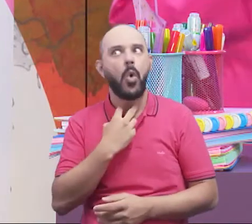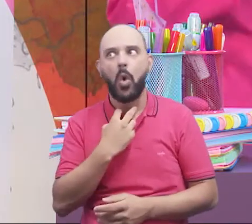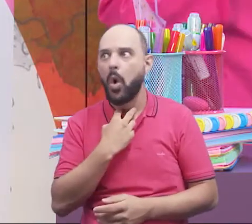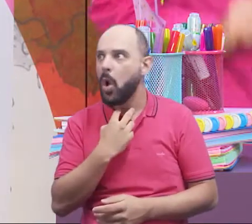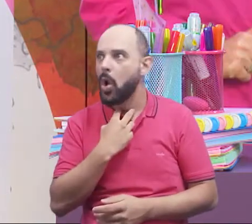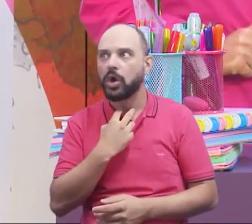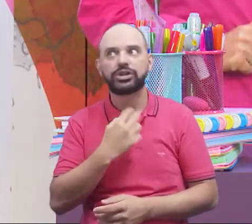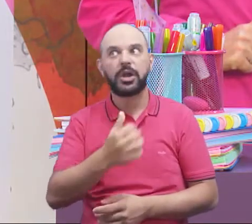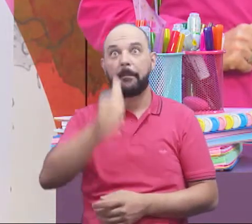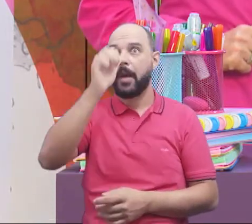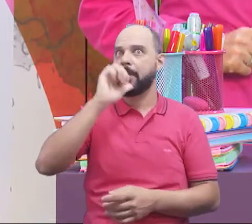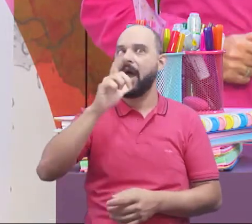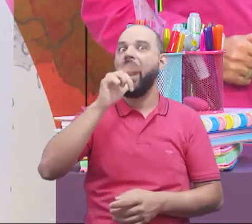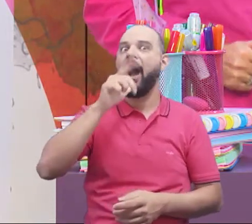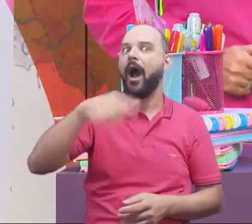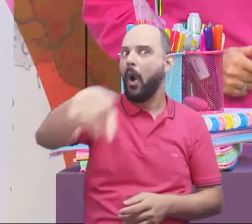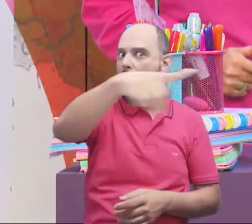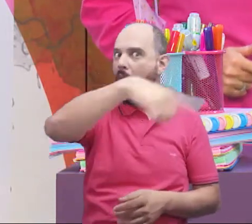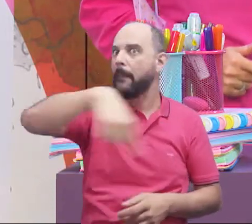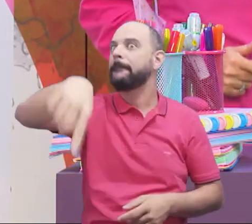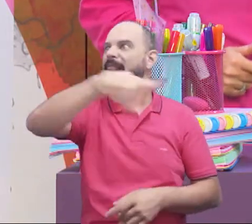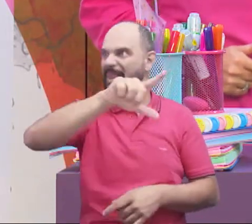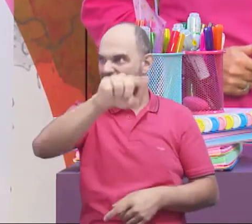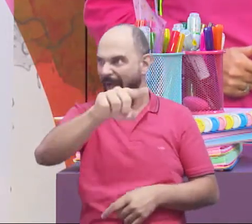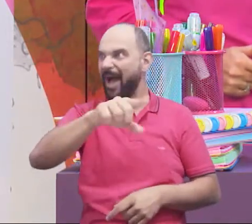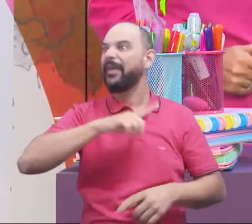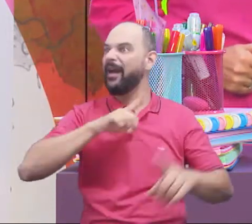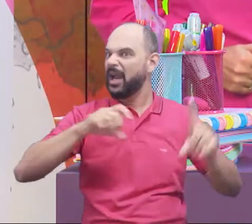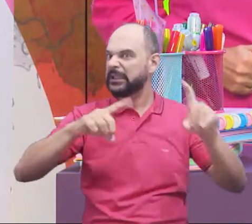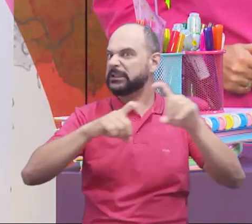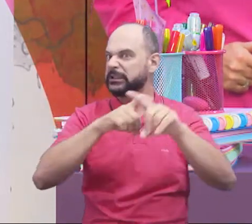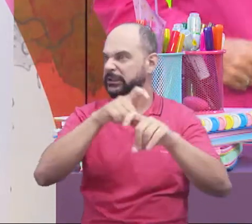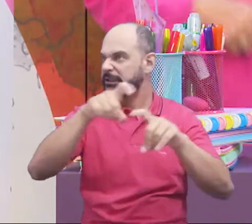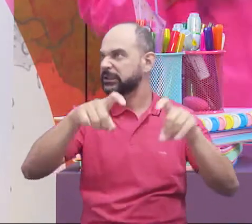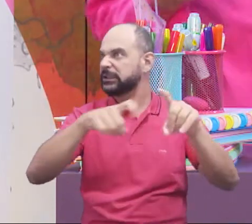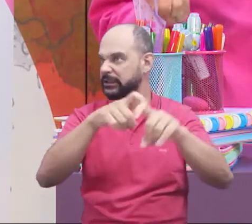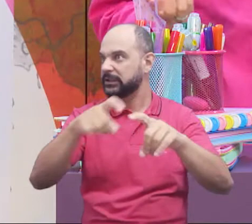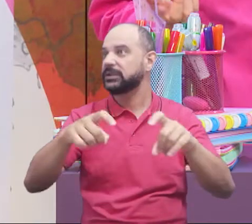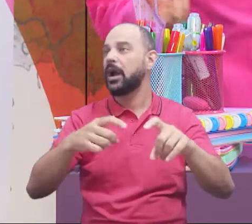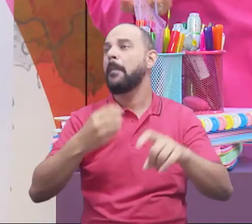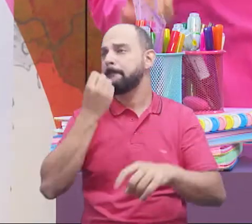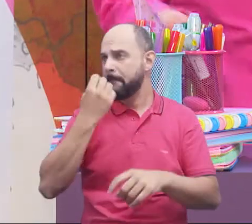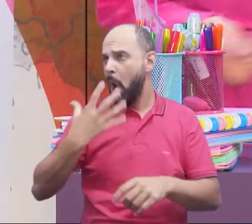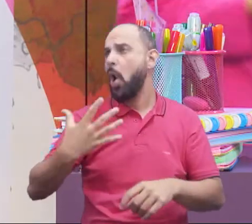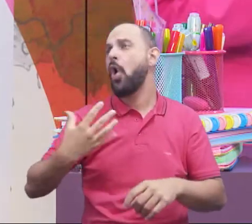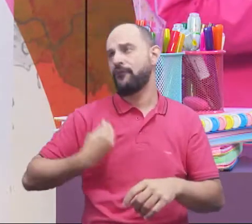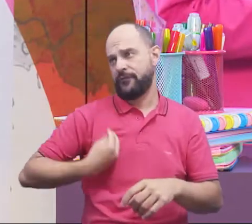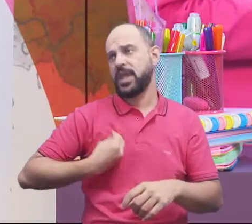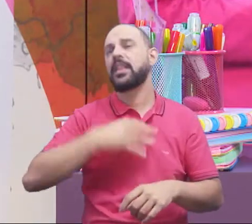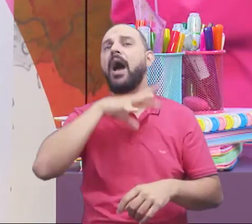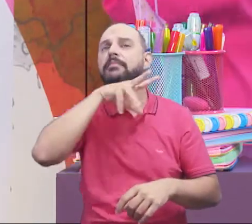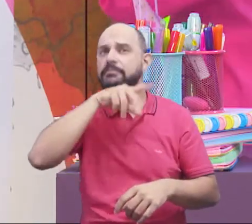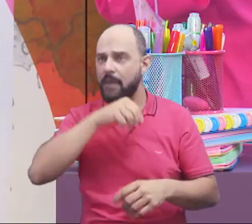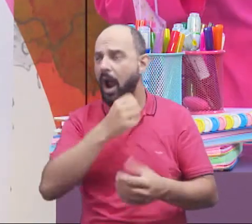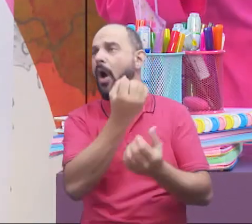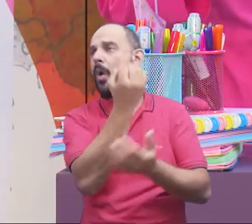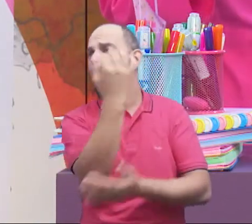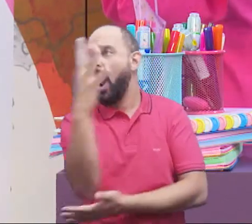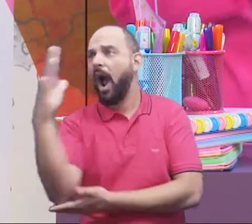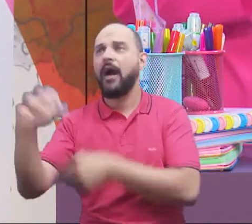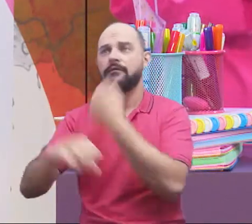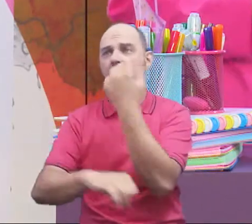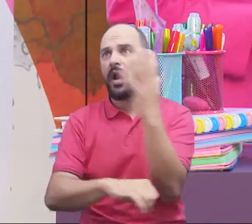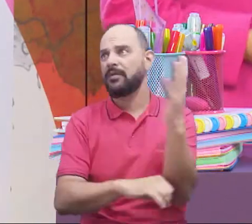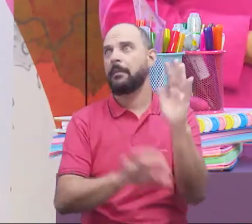A gente não pode beber água da lagoa. Em uma lagoa vivem milhões de micro-organismos. E embora sejam saudáveis para os bichinhos e plantas